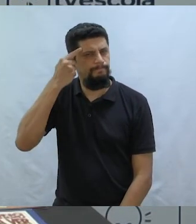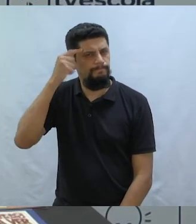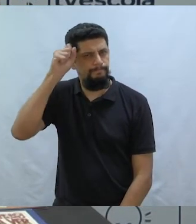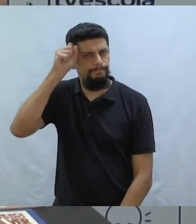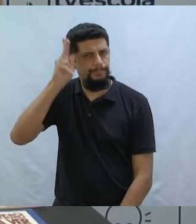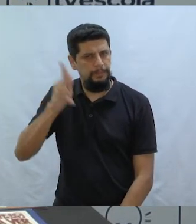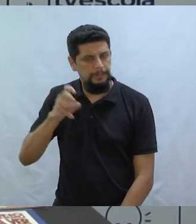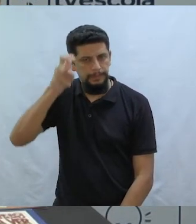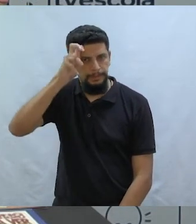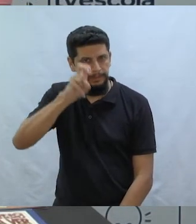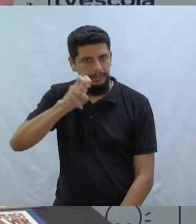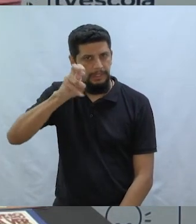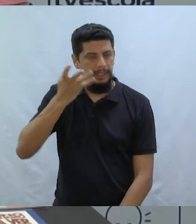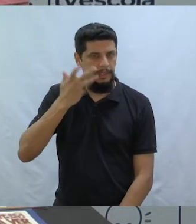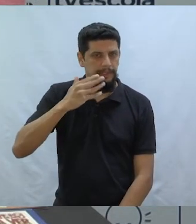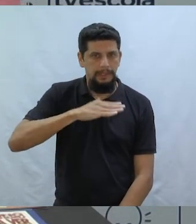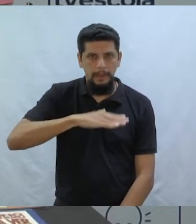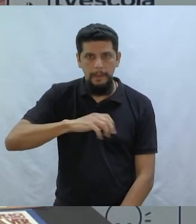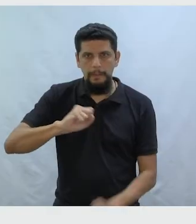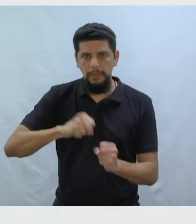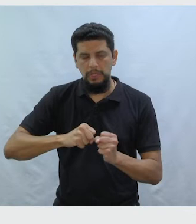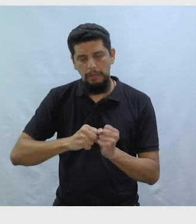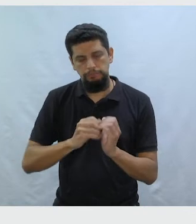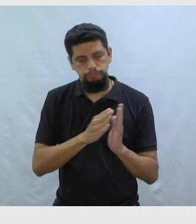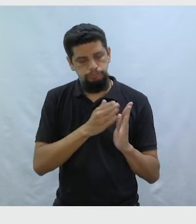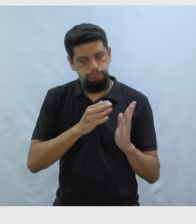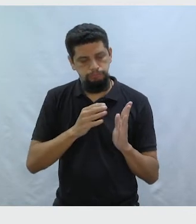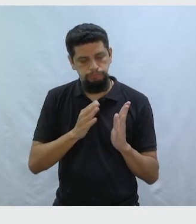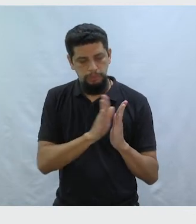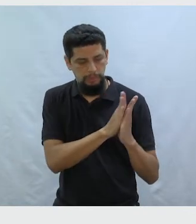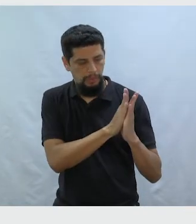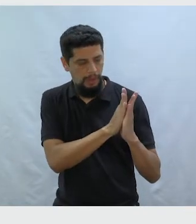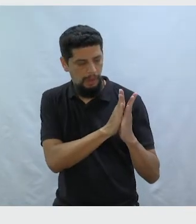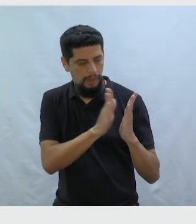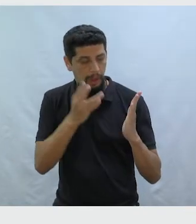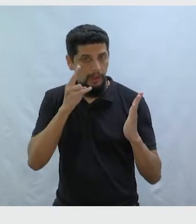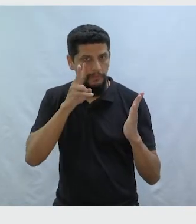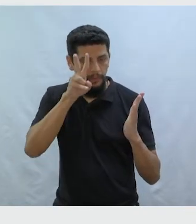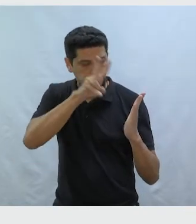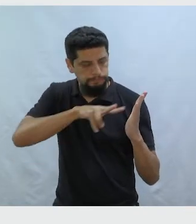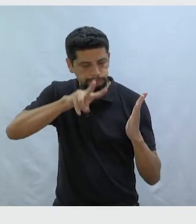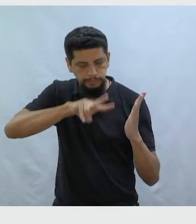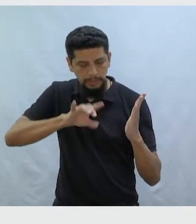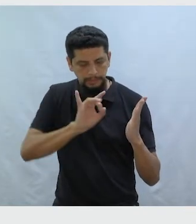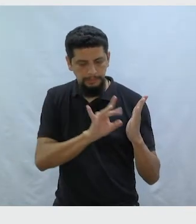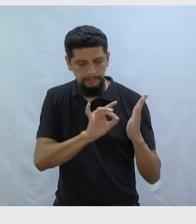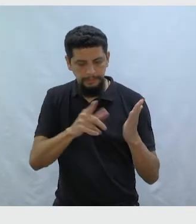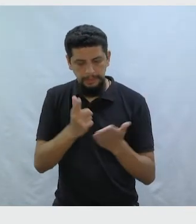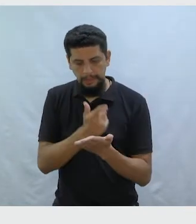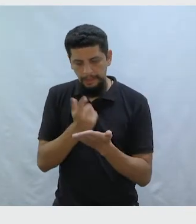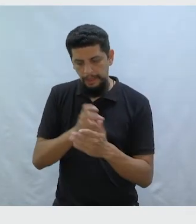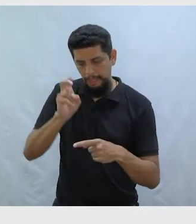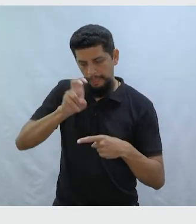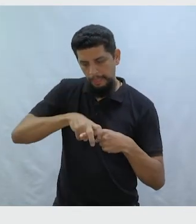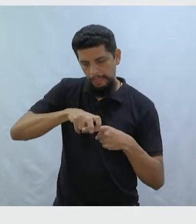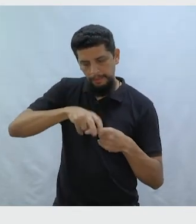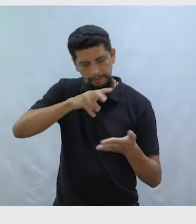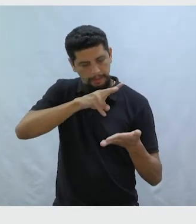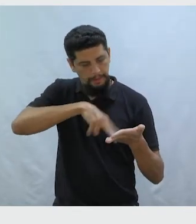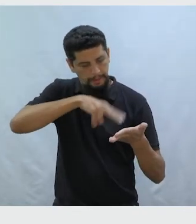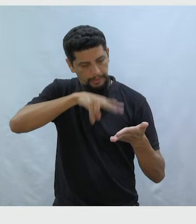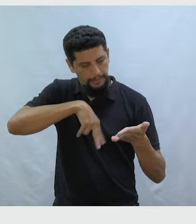criativas e as Crianças podiam andar pela biblioteca toda e ver todos os livros e sentar nas mesinhas para